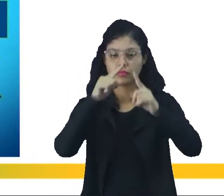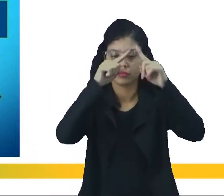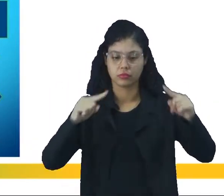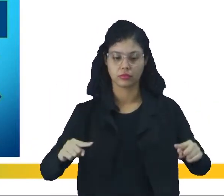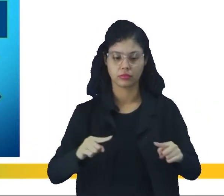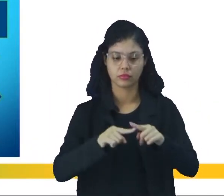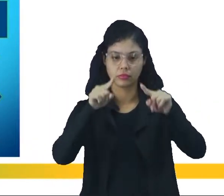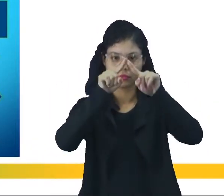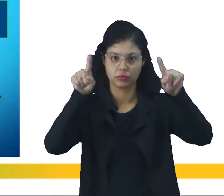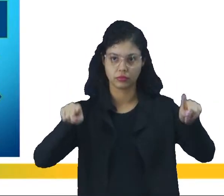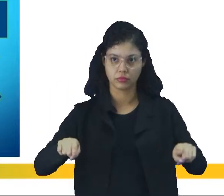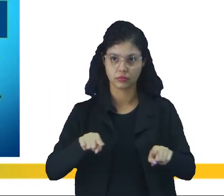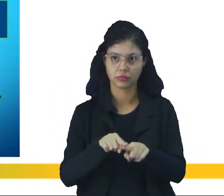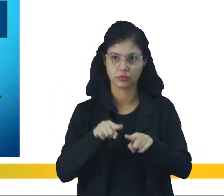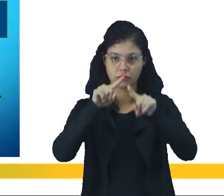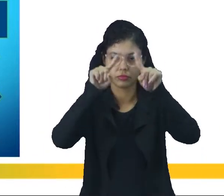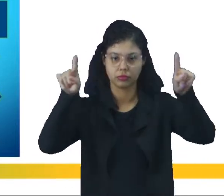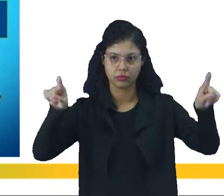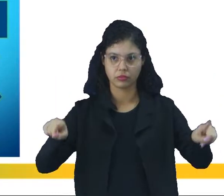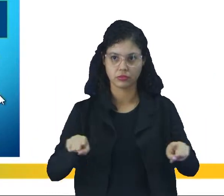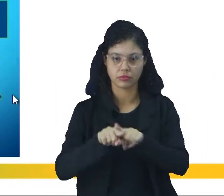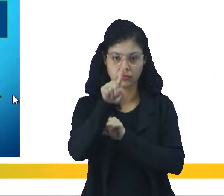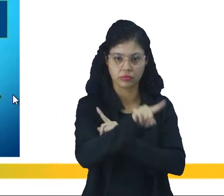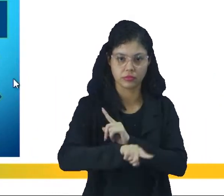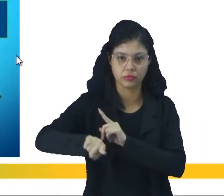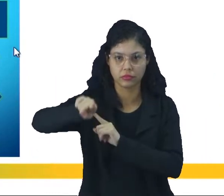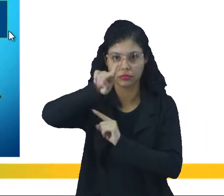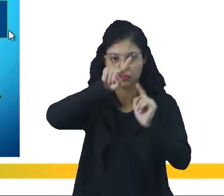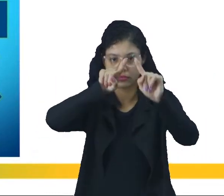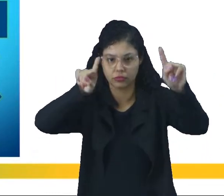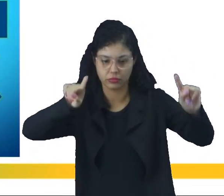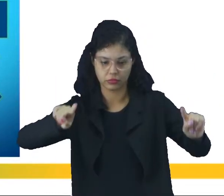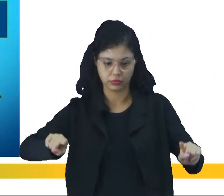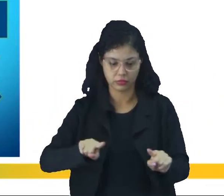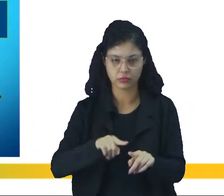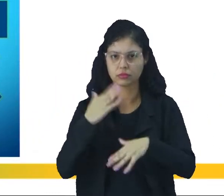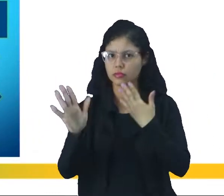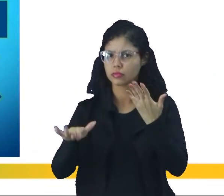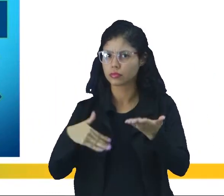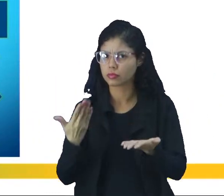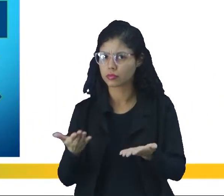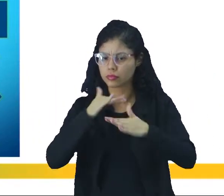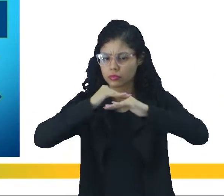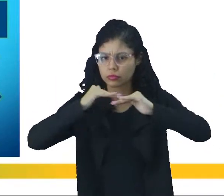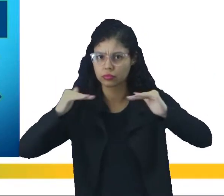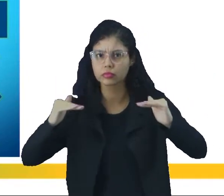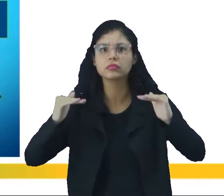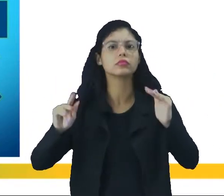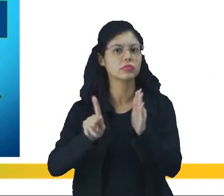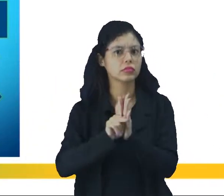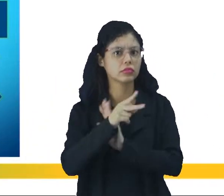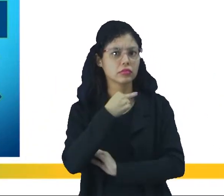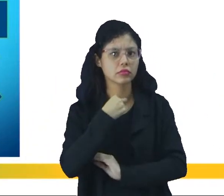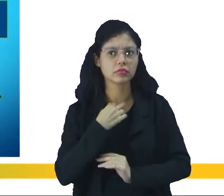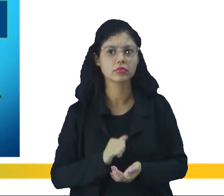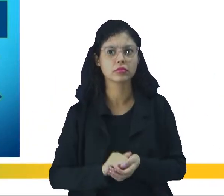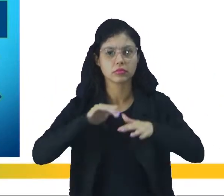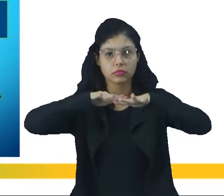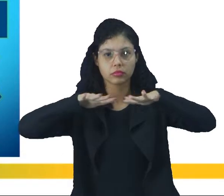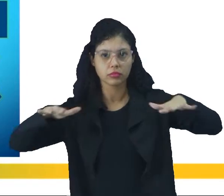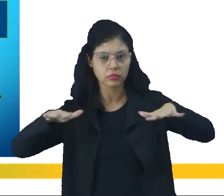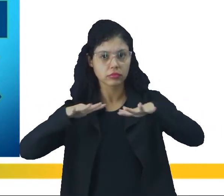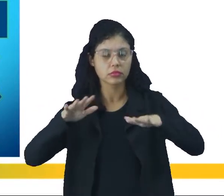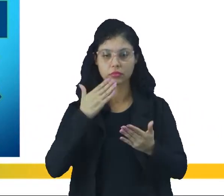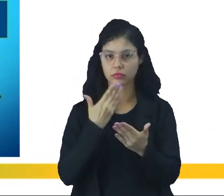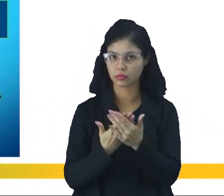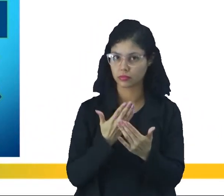tá? Eu quero saber internamente qual é a superfície ocupada por elas. Correto? A geometria plana é a área da